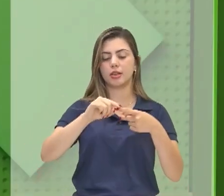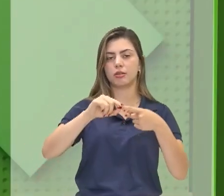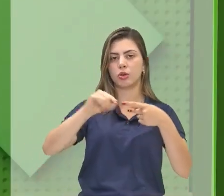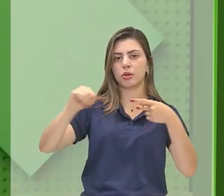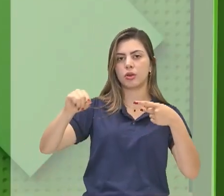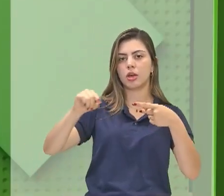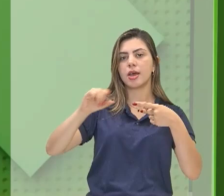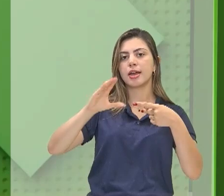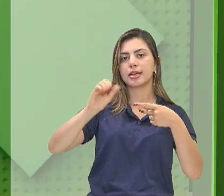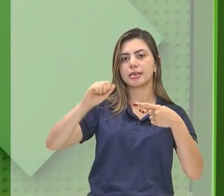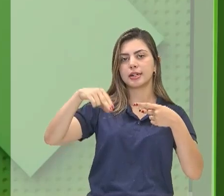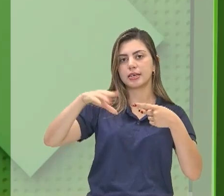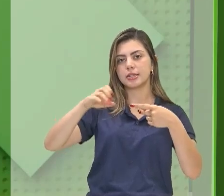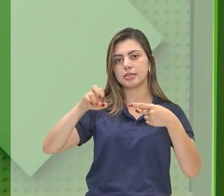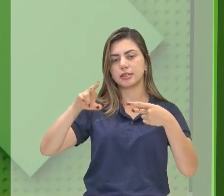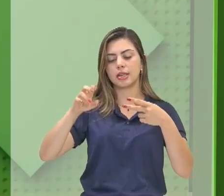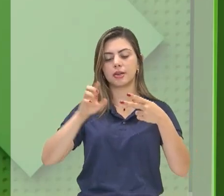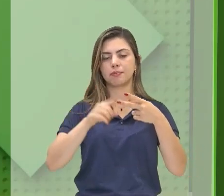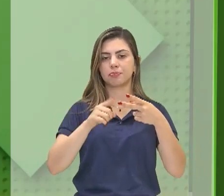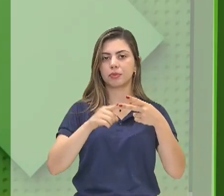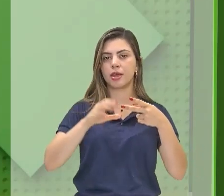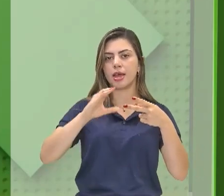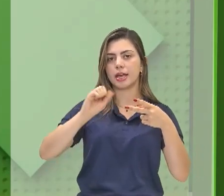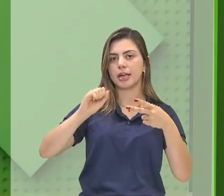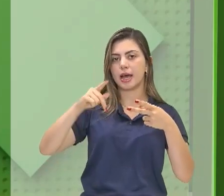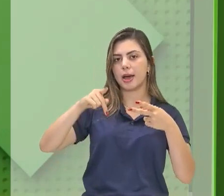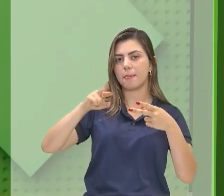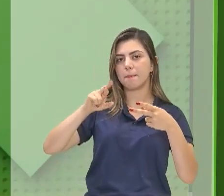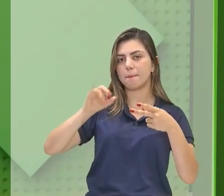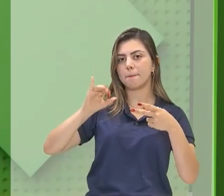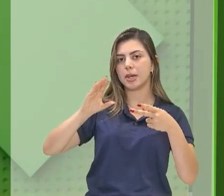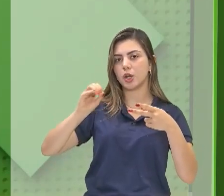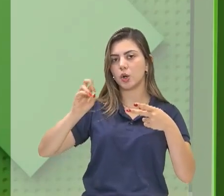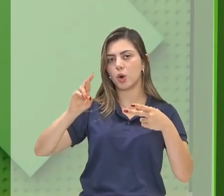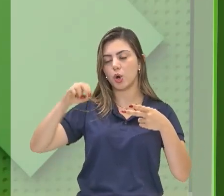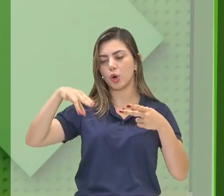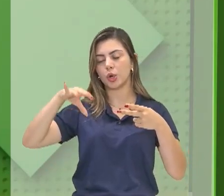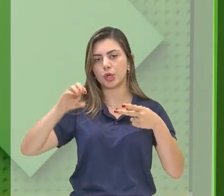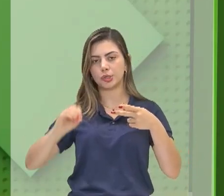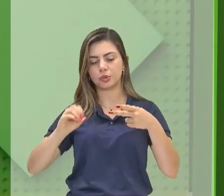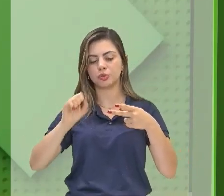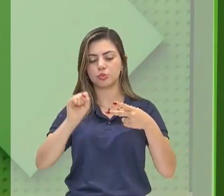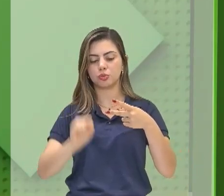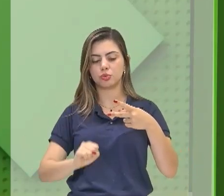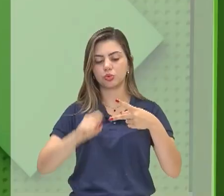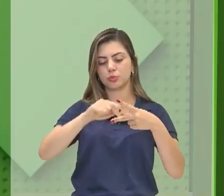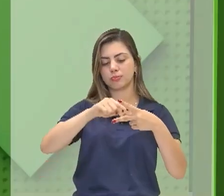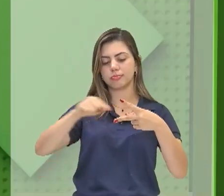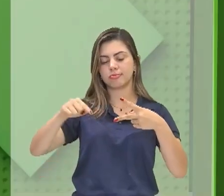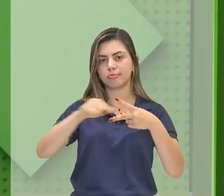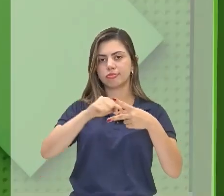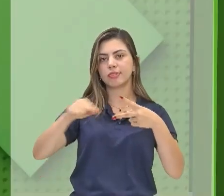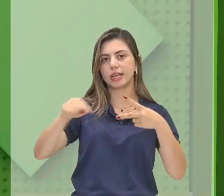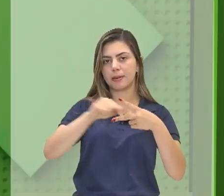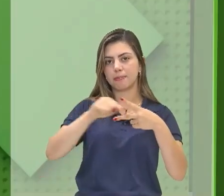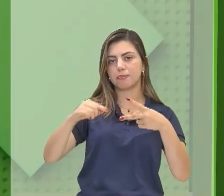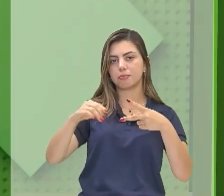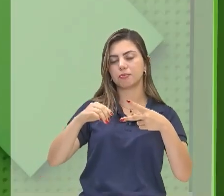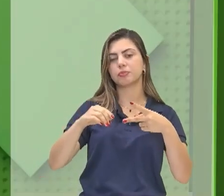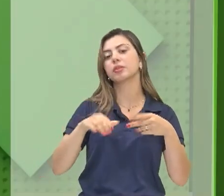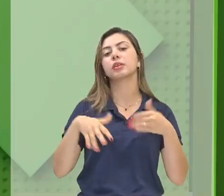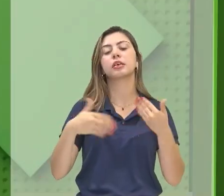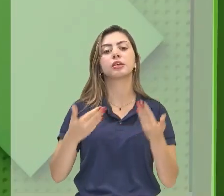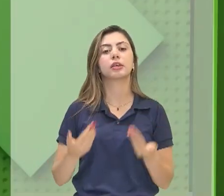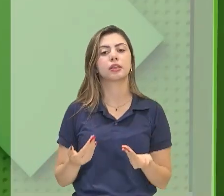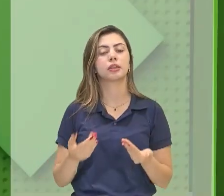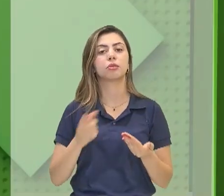e o Trópico de Capricórnio, que é o trópico que está ao sul. E aí, que